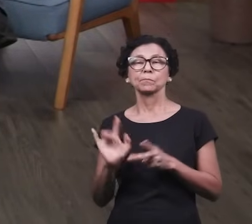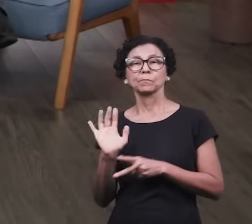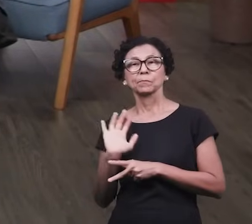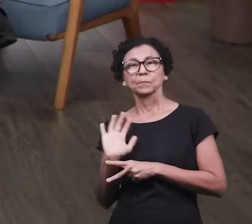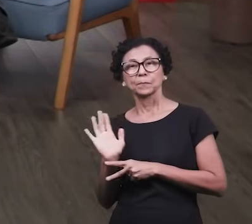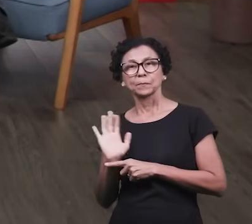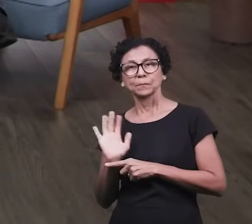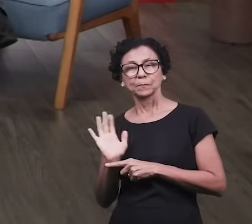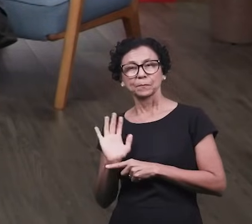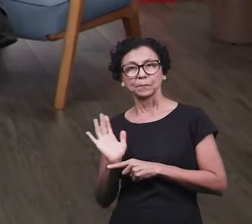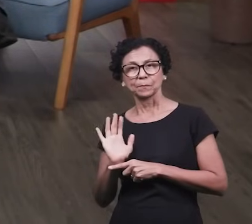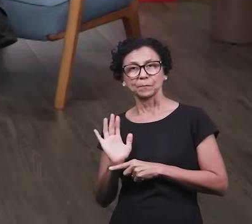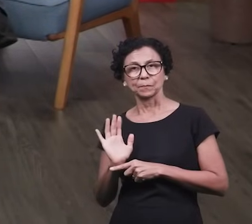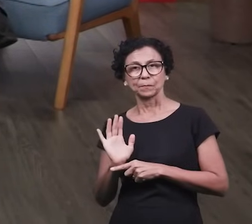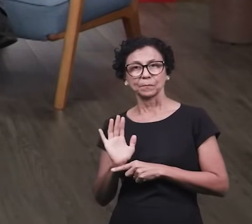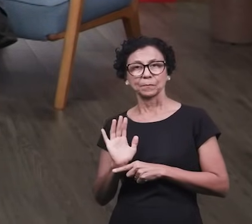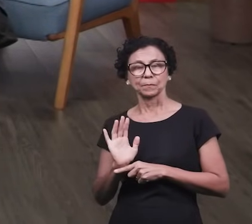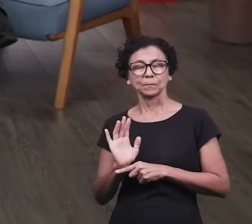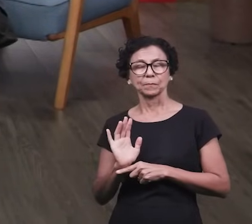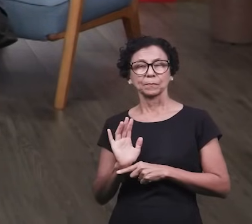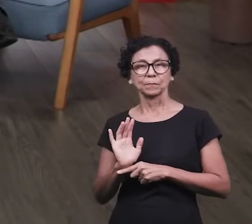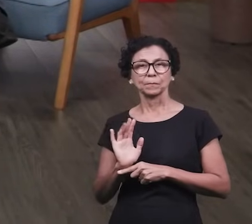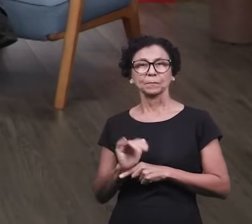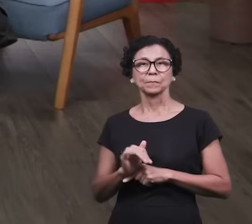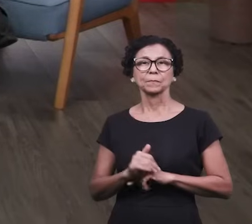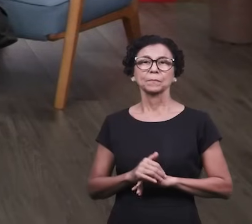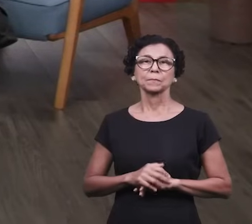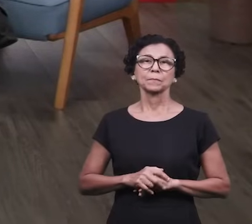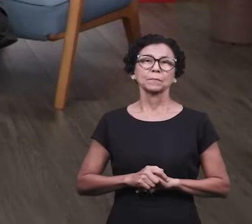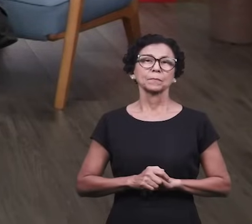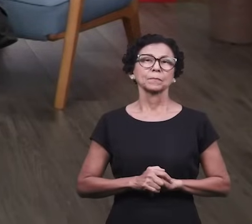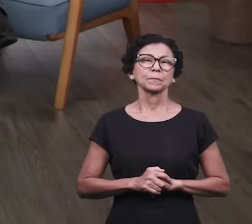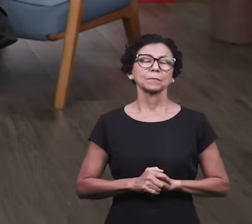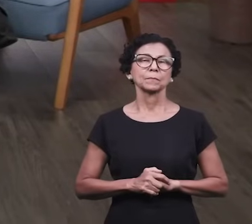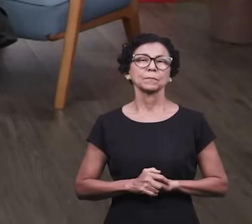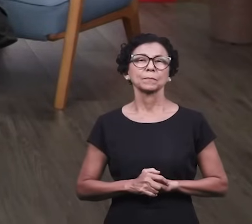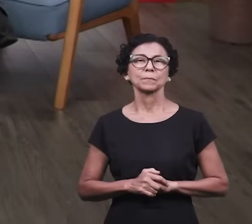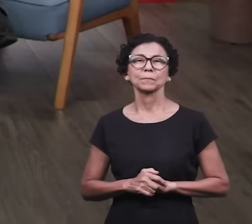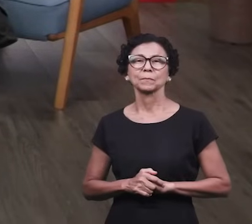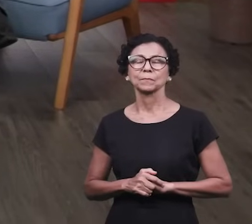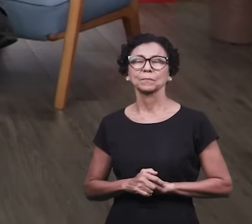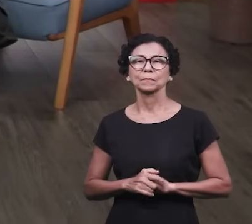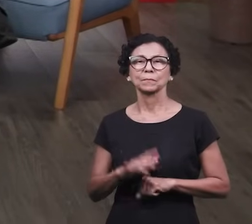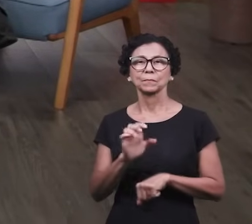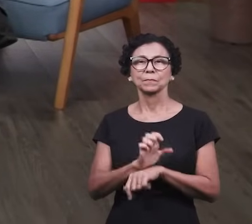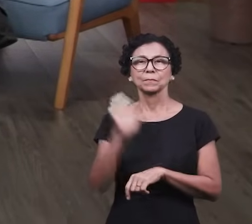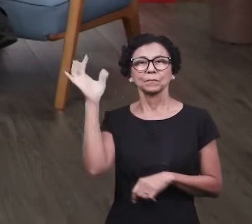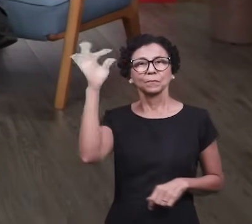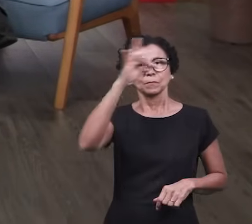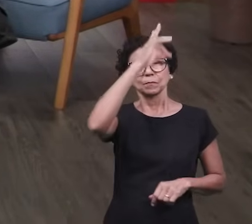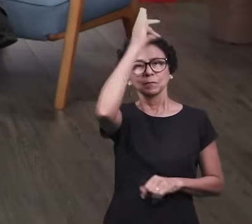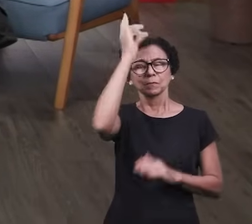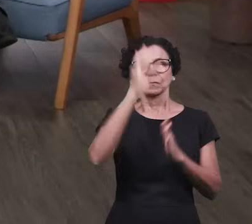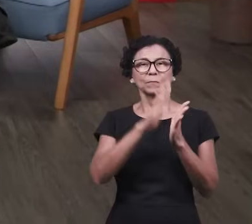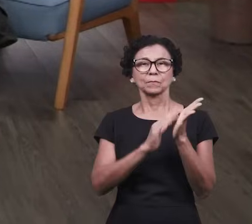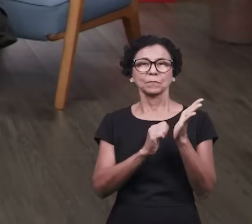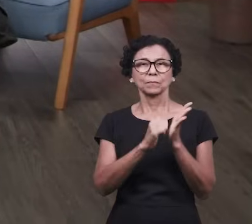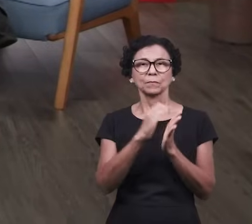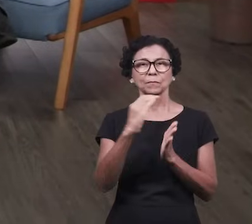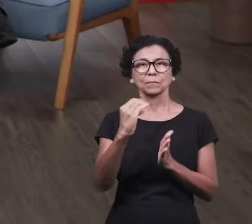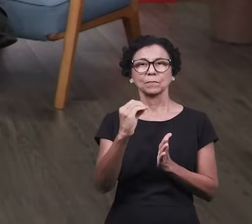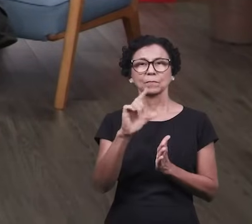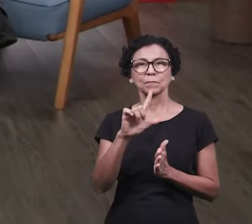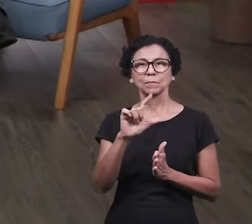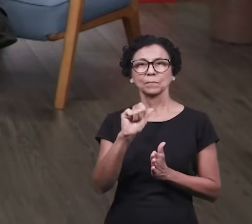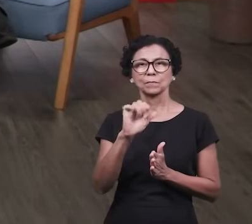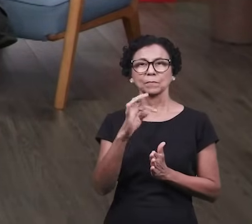duas maneiras de você interagir conosco. Uma das participações veio de Colatina, no estado do Espírito Santo, aqui no estado do